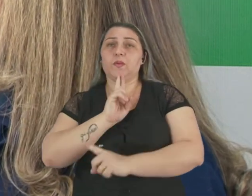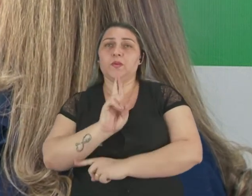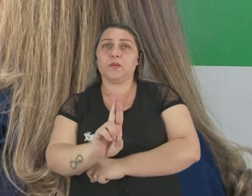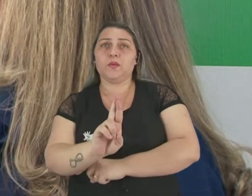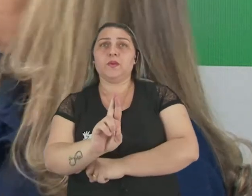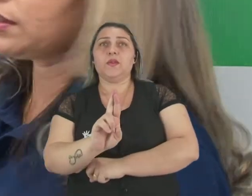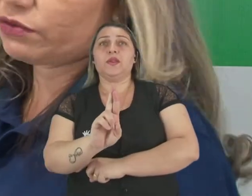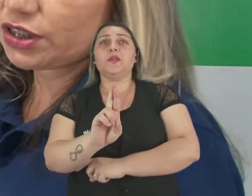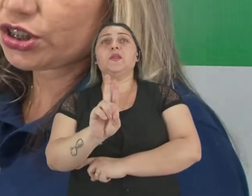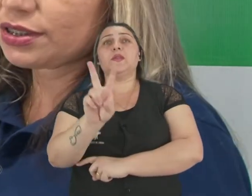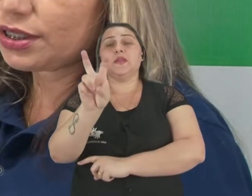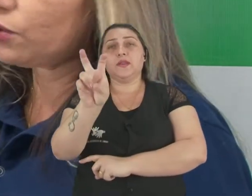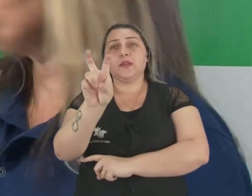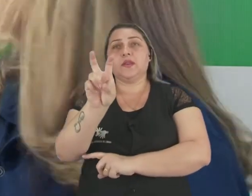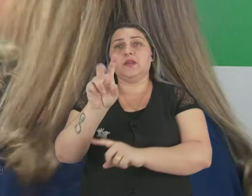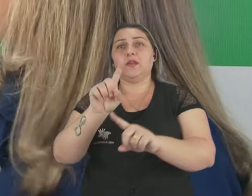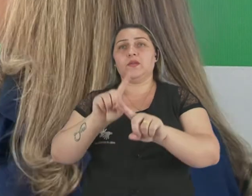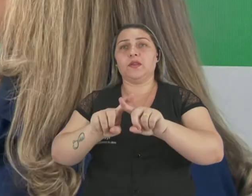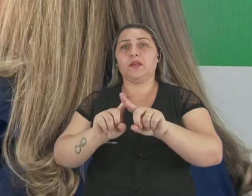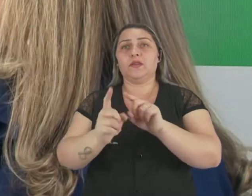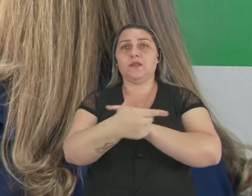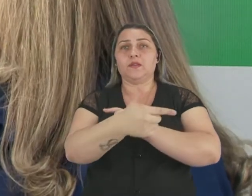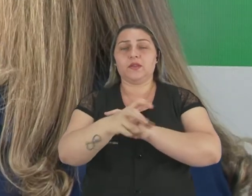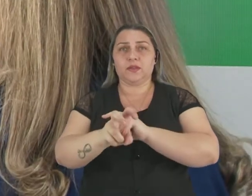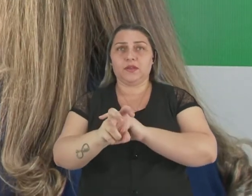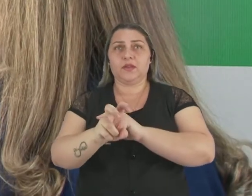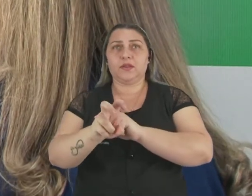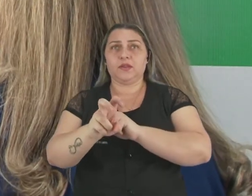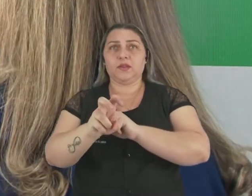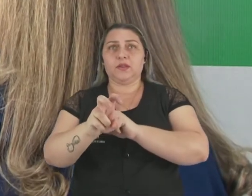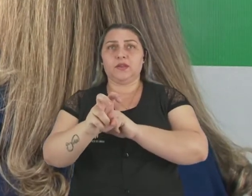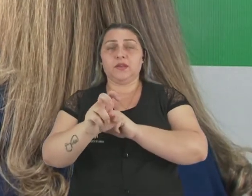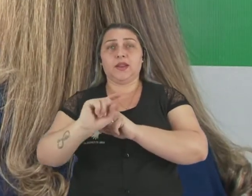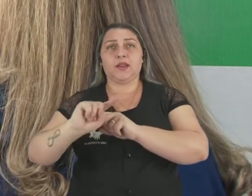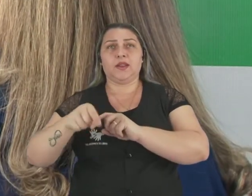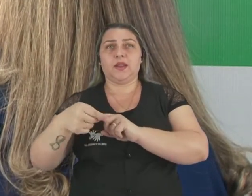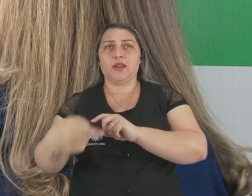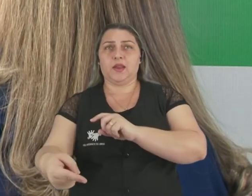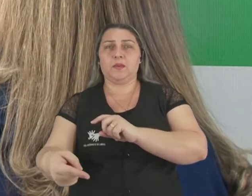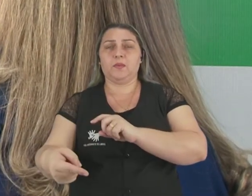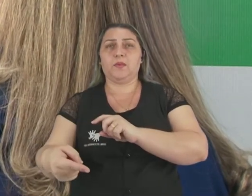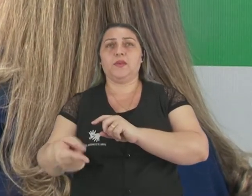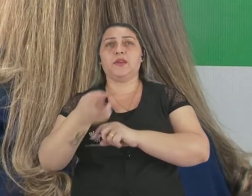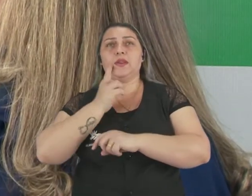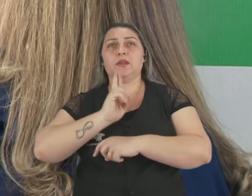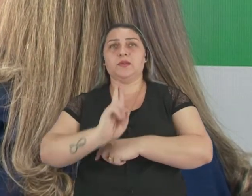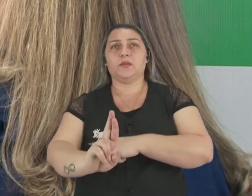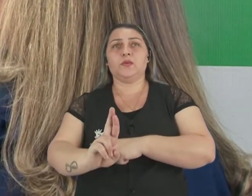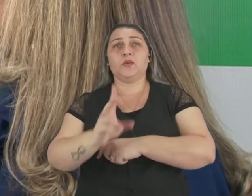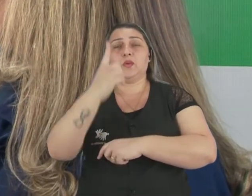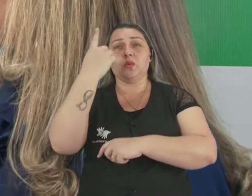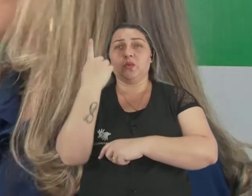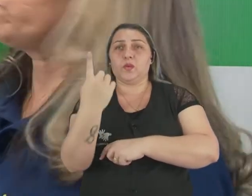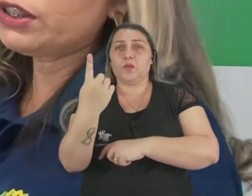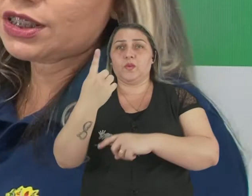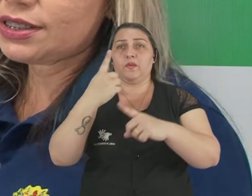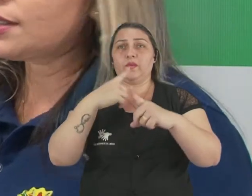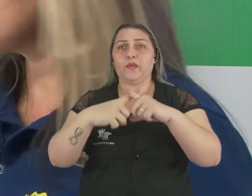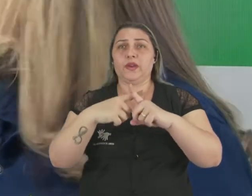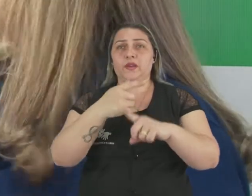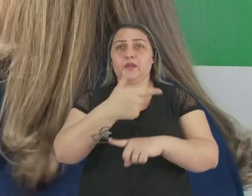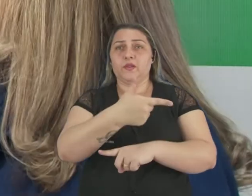do 5 vezes 25, que está aqui. E depois nós temos o resultado do 1 vezes